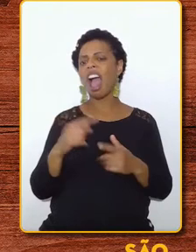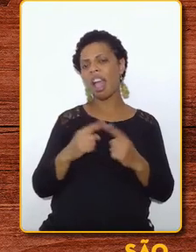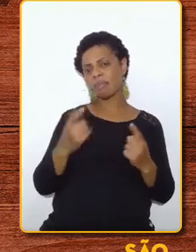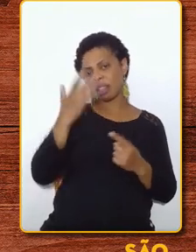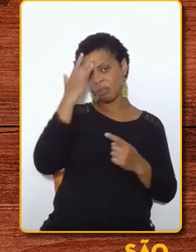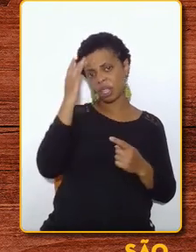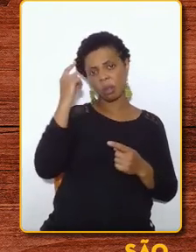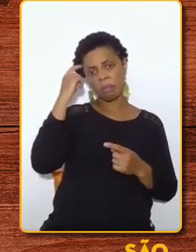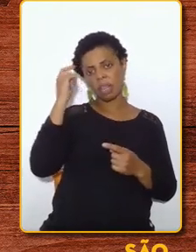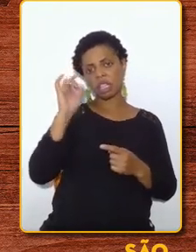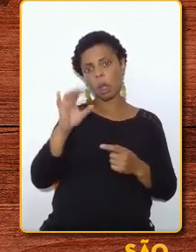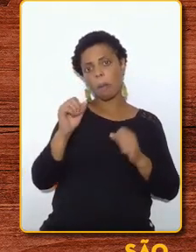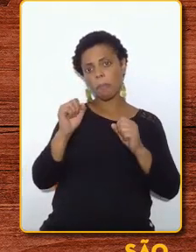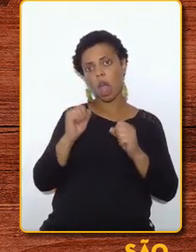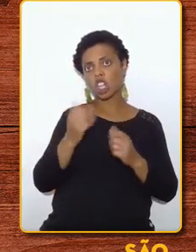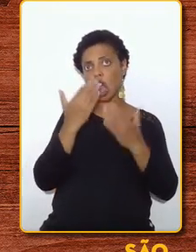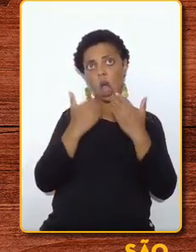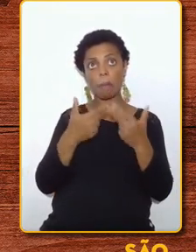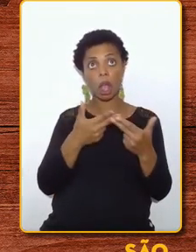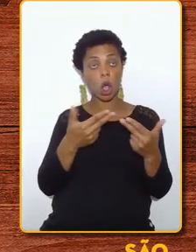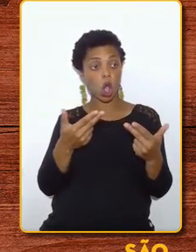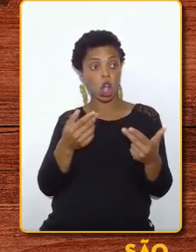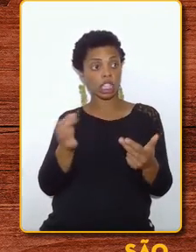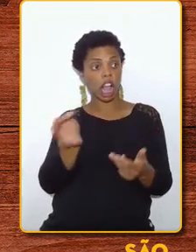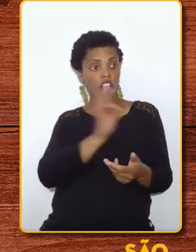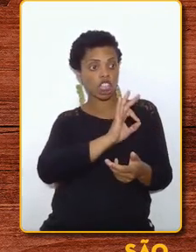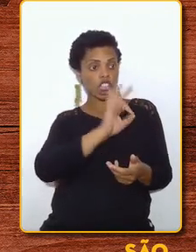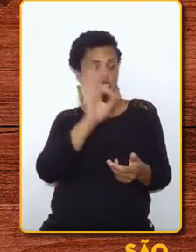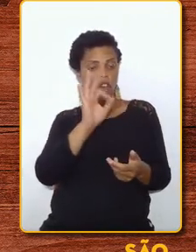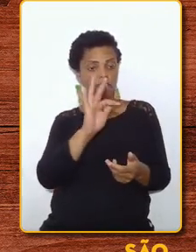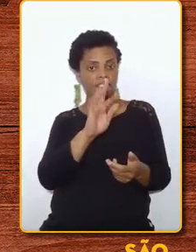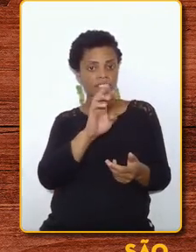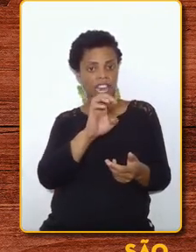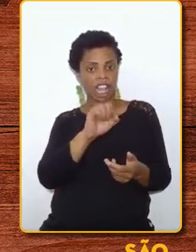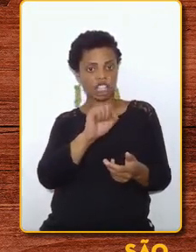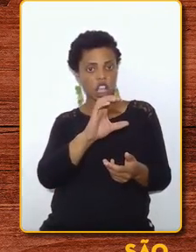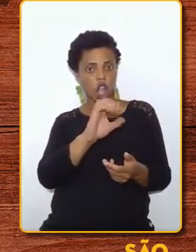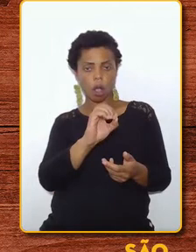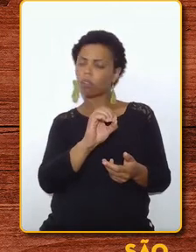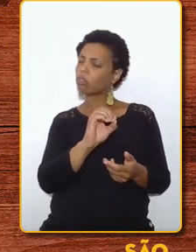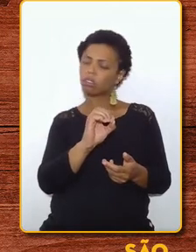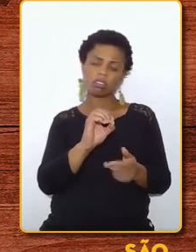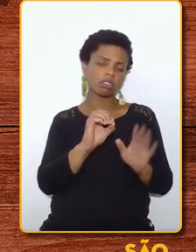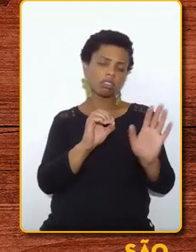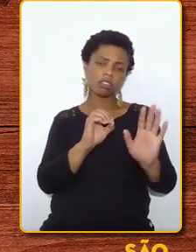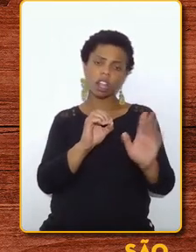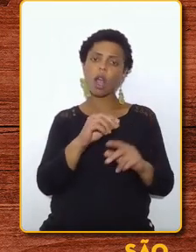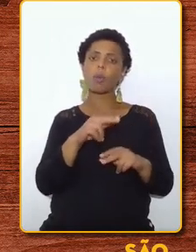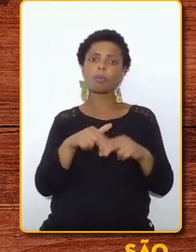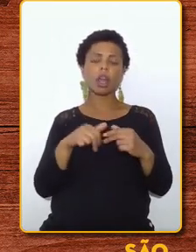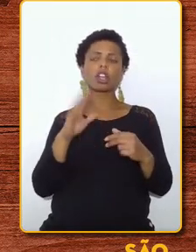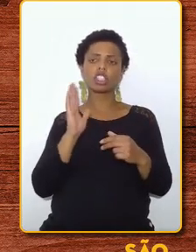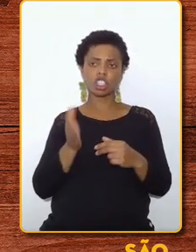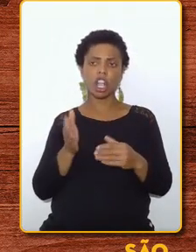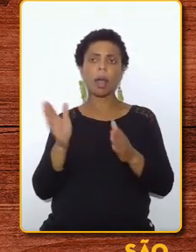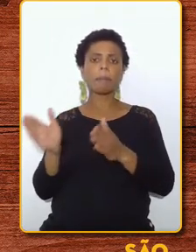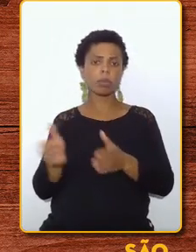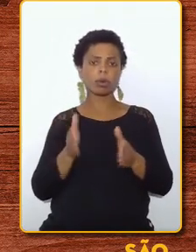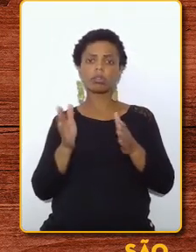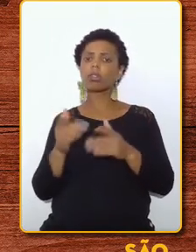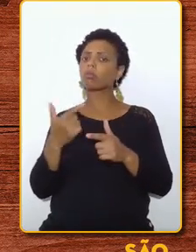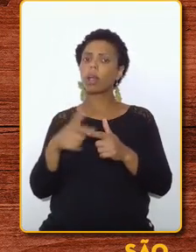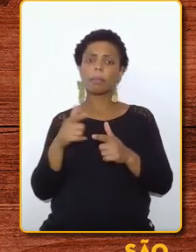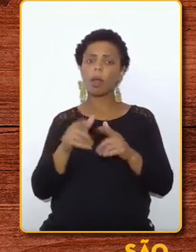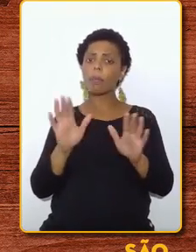comer alimento fresco, né? Não, o problema não é o alimento ter passado por algum nível de processamento, é que o que eles